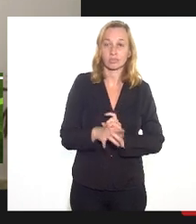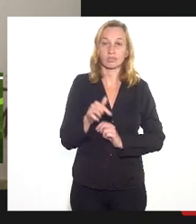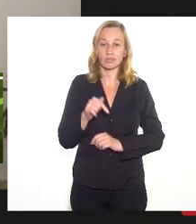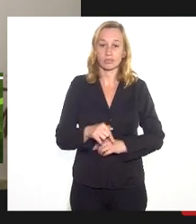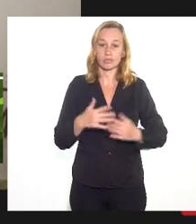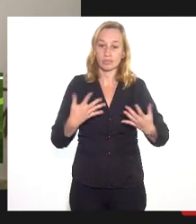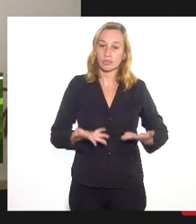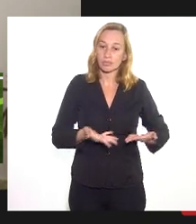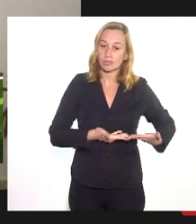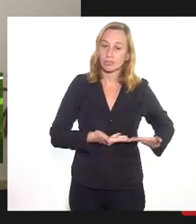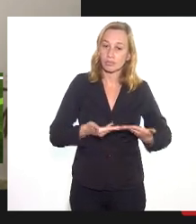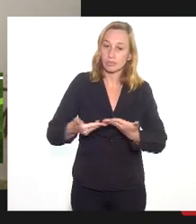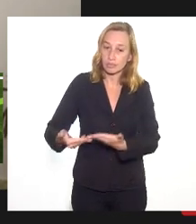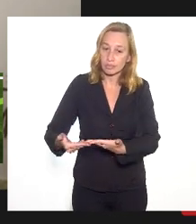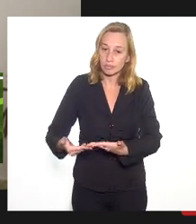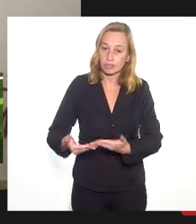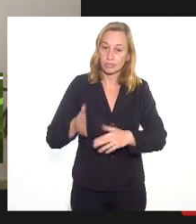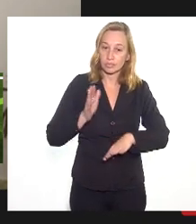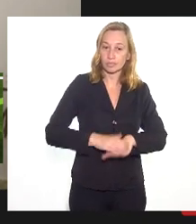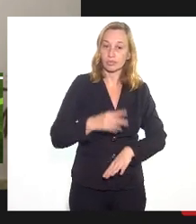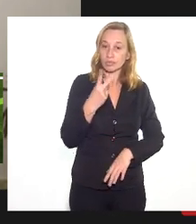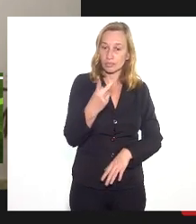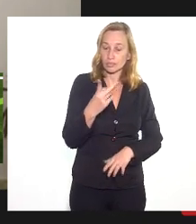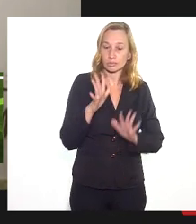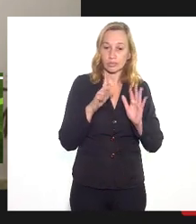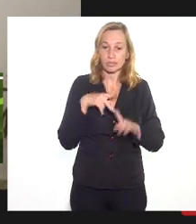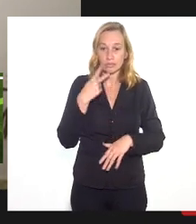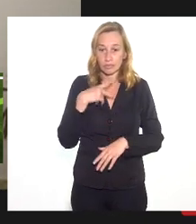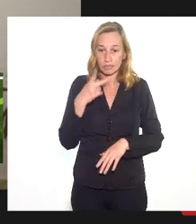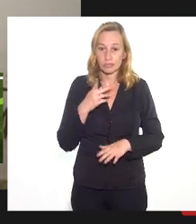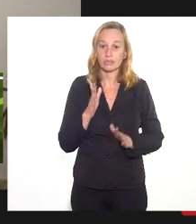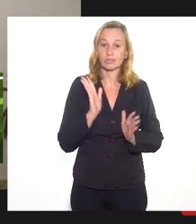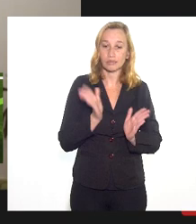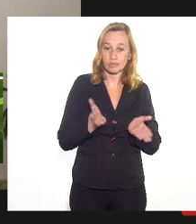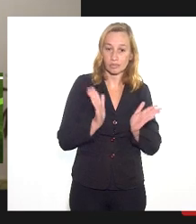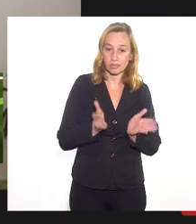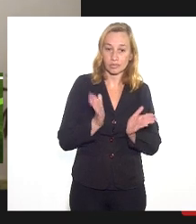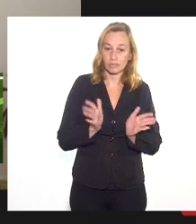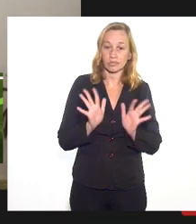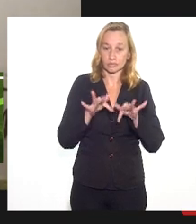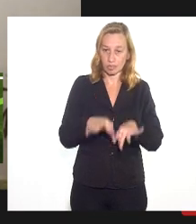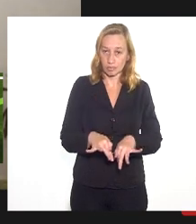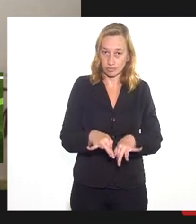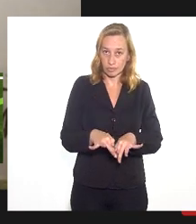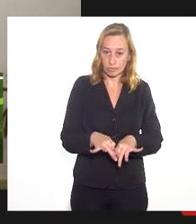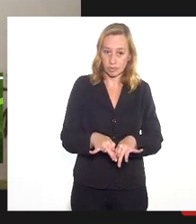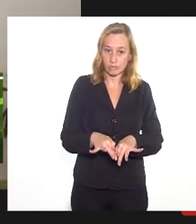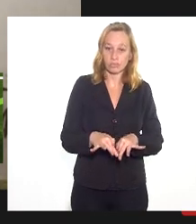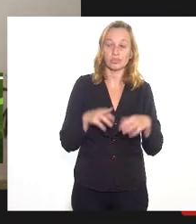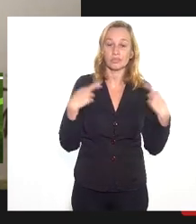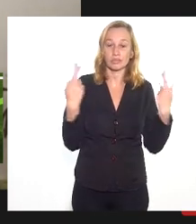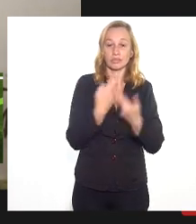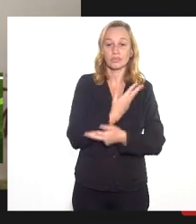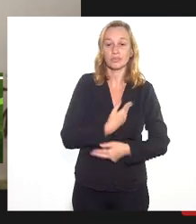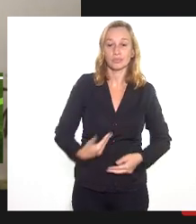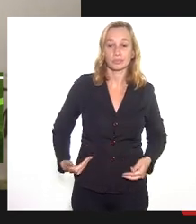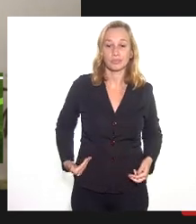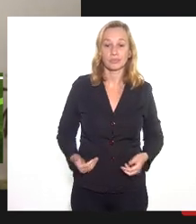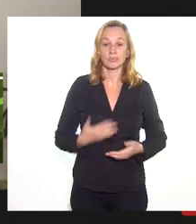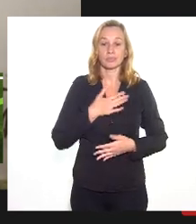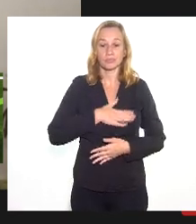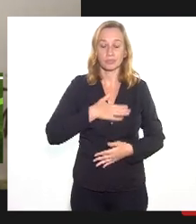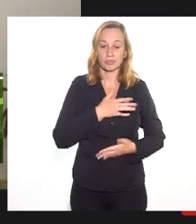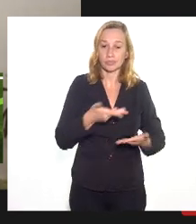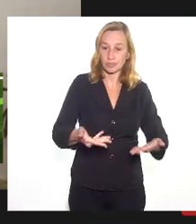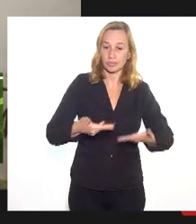o convite, né? A gente tem mais duas falinhas e a gente já está encaminhando para o final da nossa audiência pública, então gostaria